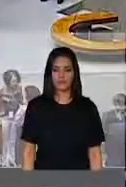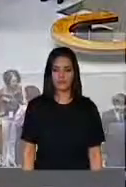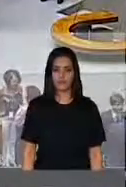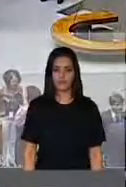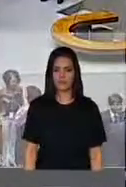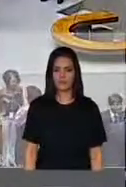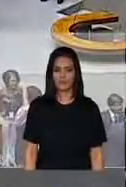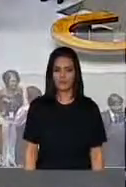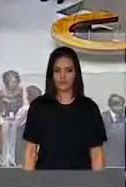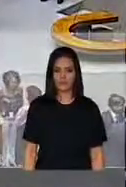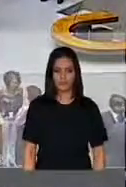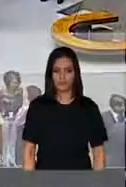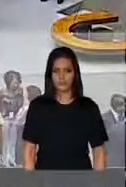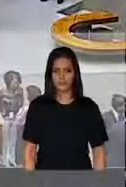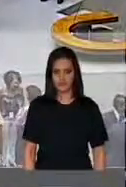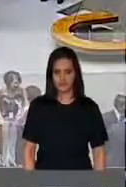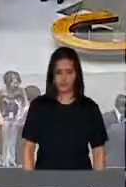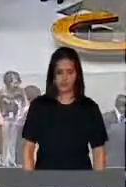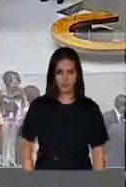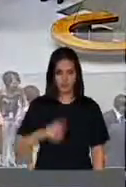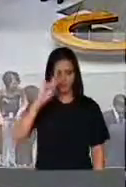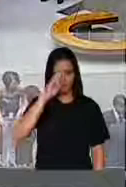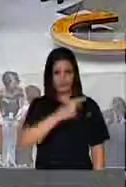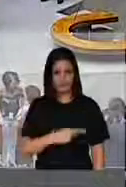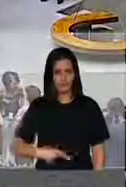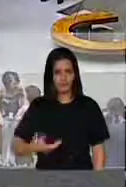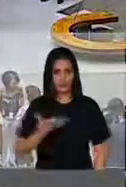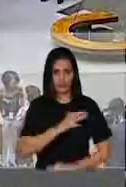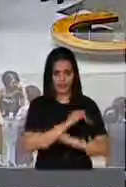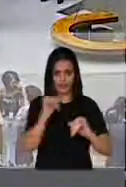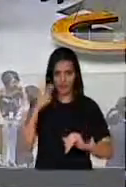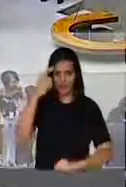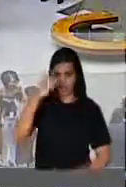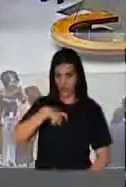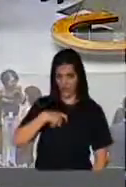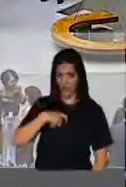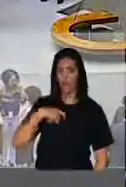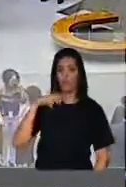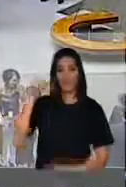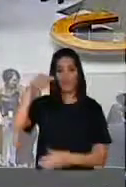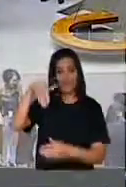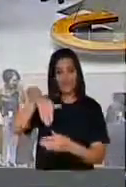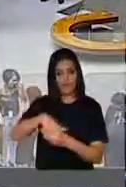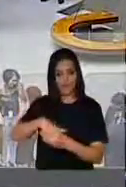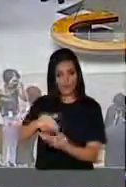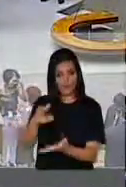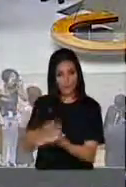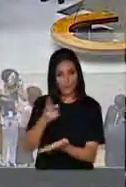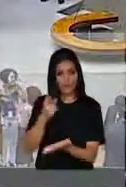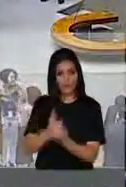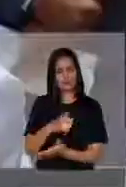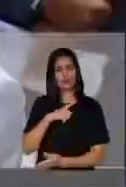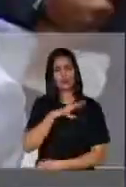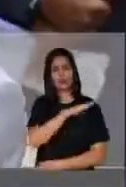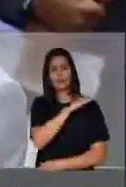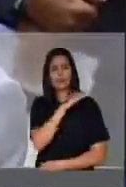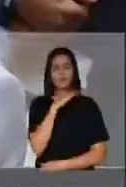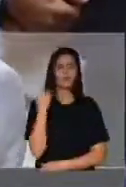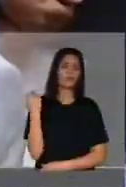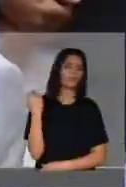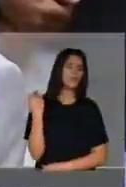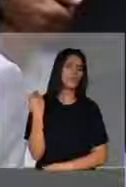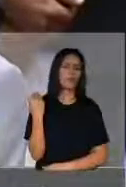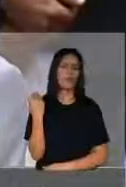ainda pela FHC. Presidente, só para registrar, Gonzaga Patriota, que o, mesmo com muitos homicídios em